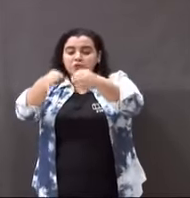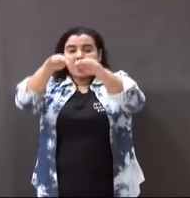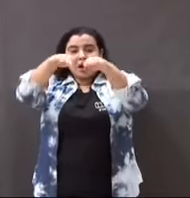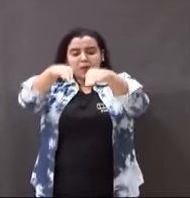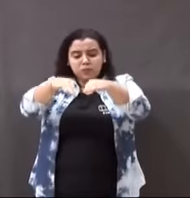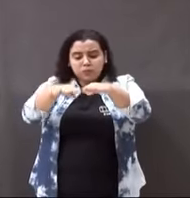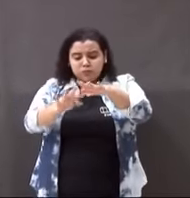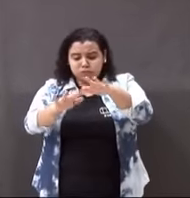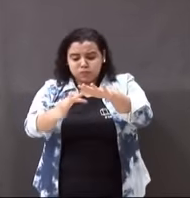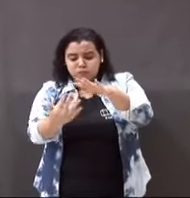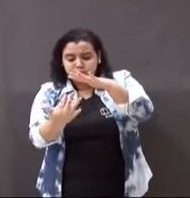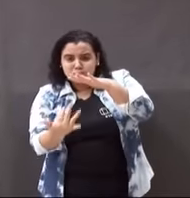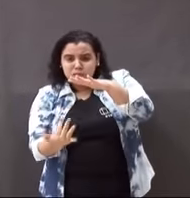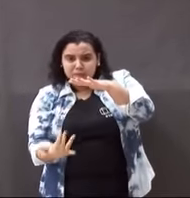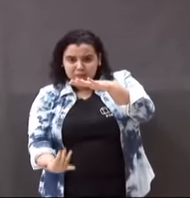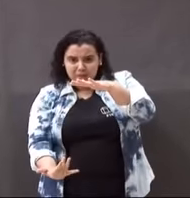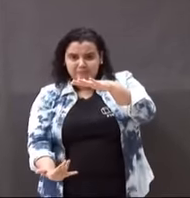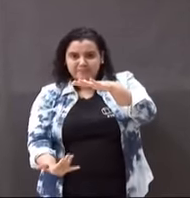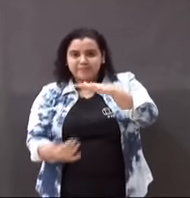Só que lá na beira da praia